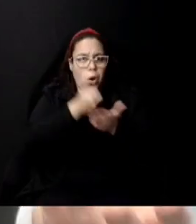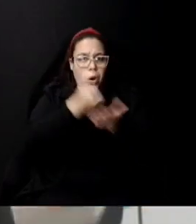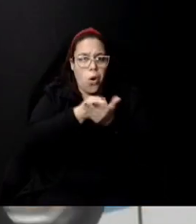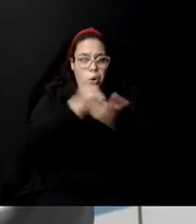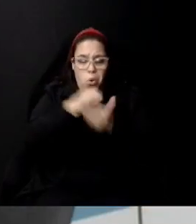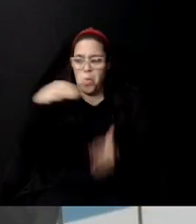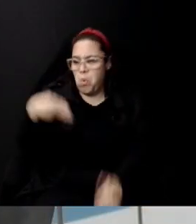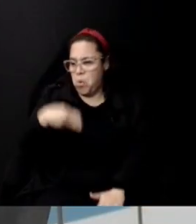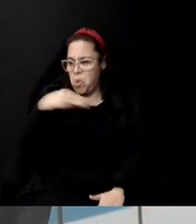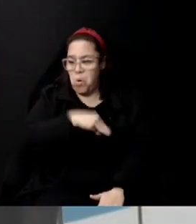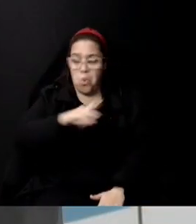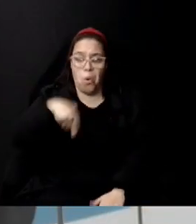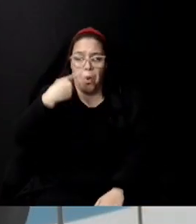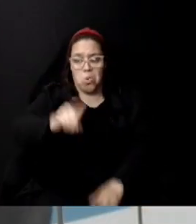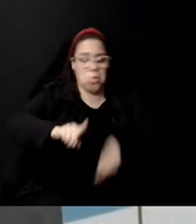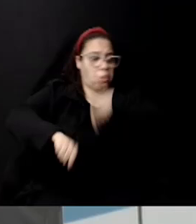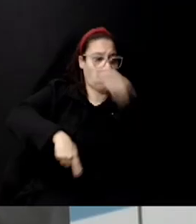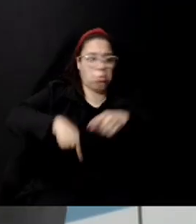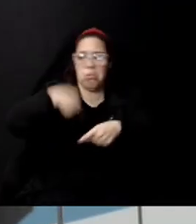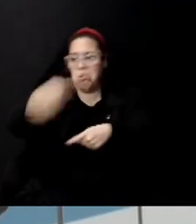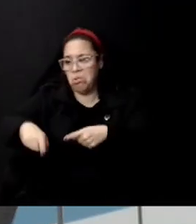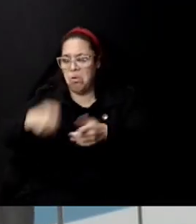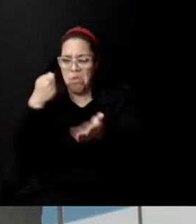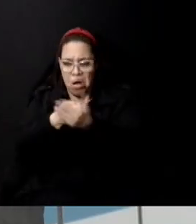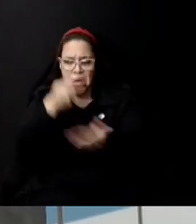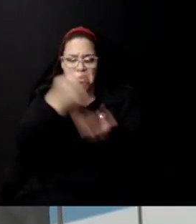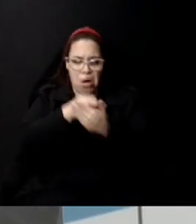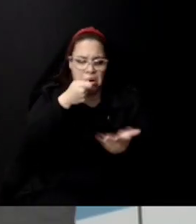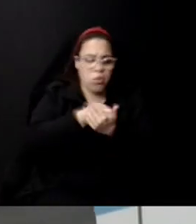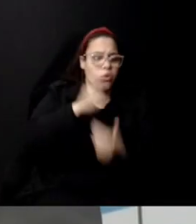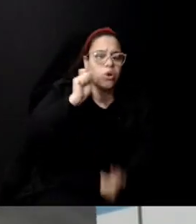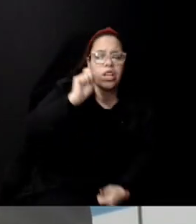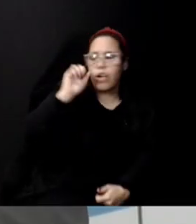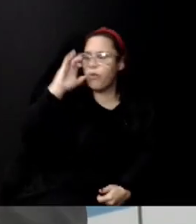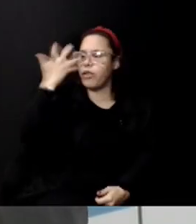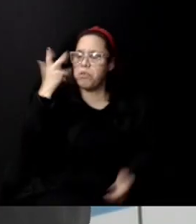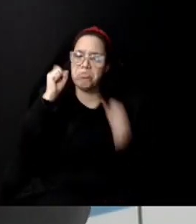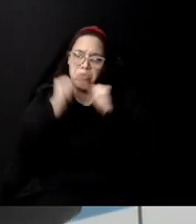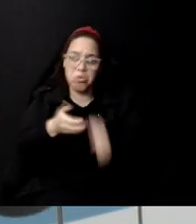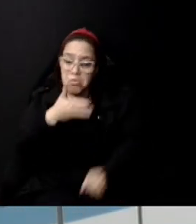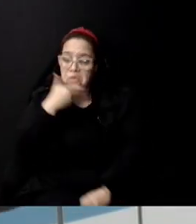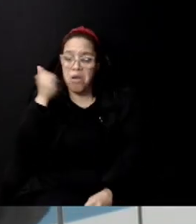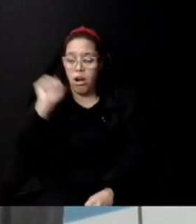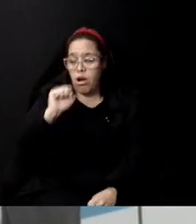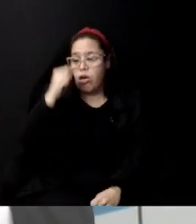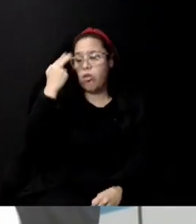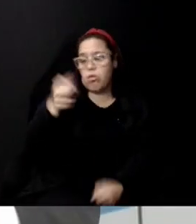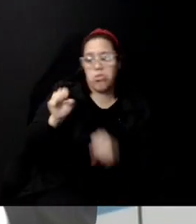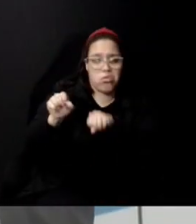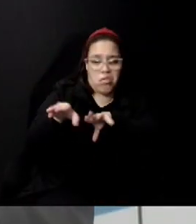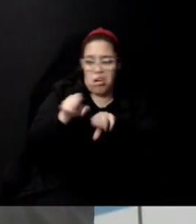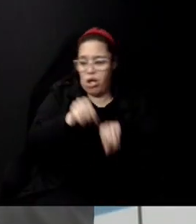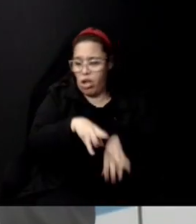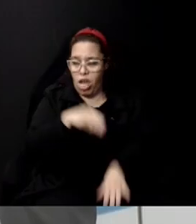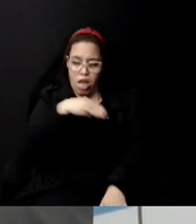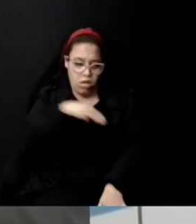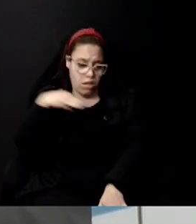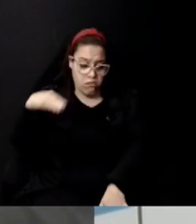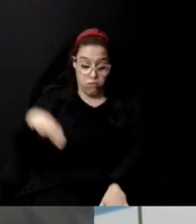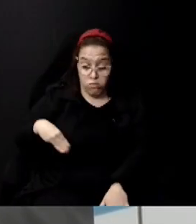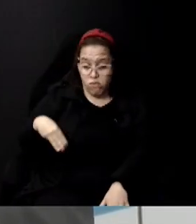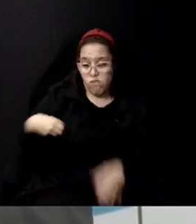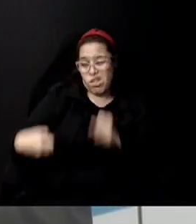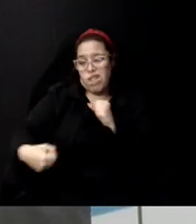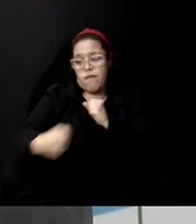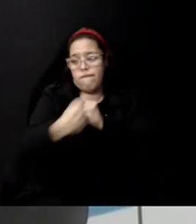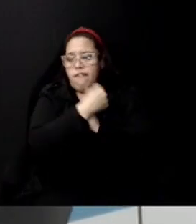outro ministério do que está sendo feito, de como pode ser feito, Ministério da Educação, Ministério da Defesa,